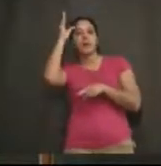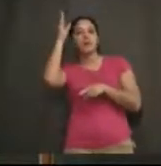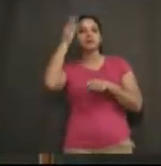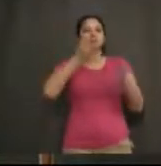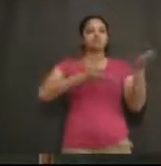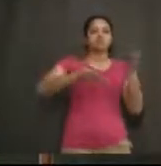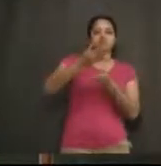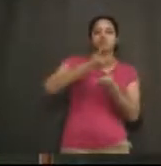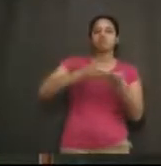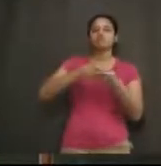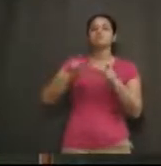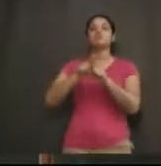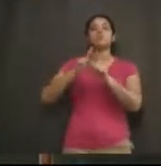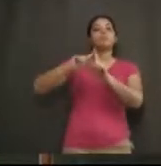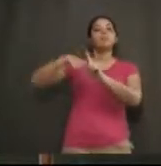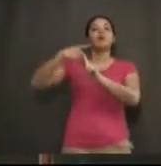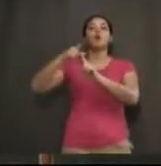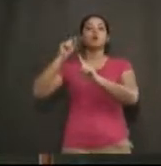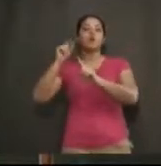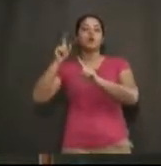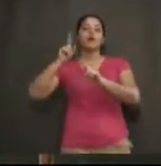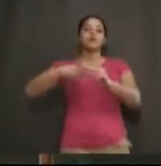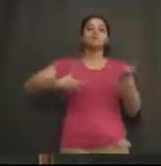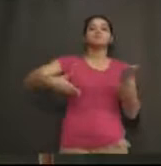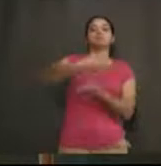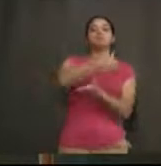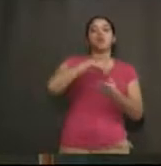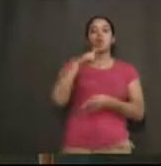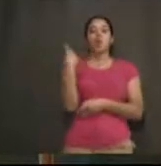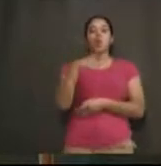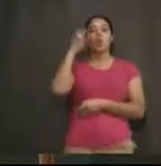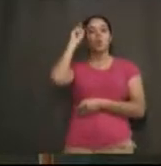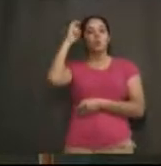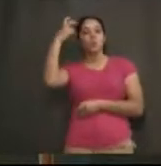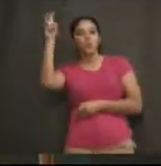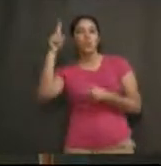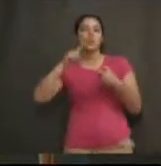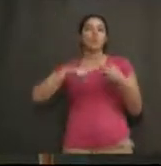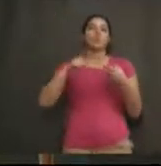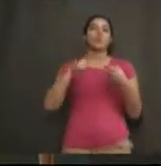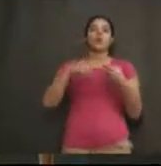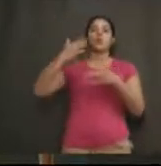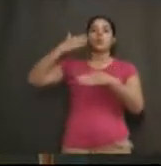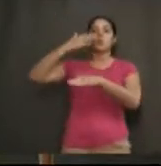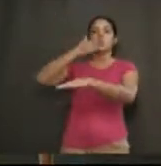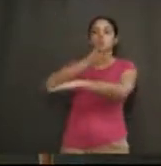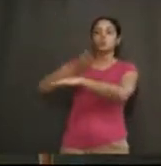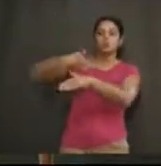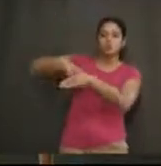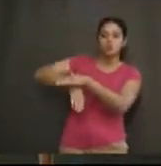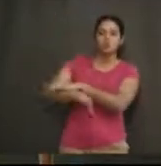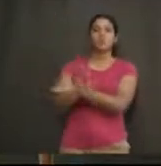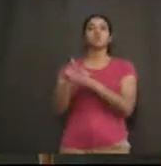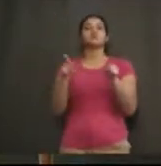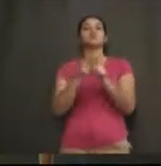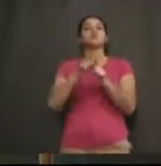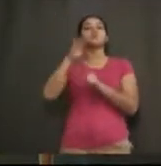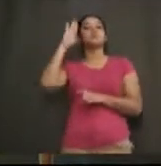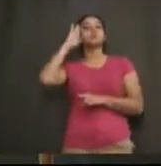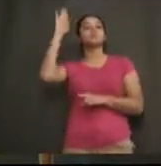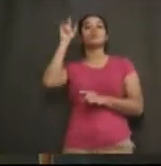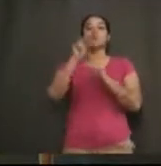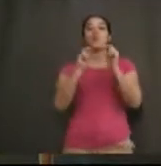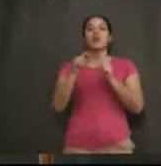possamos compartilhar da nossa cultura, dos nossos costumes e, principalmente, aqui no nosso estado, da nossa